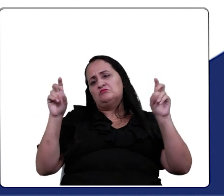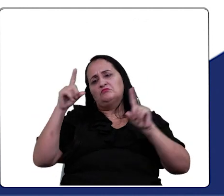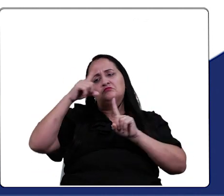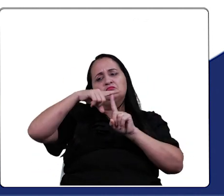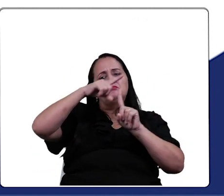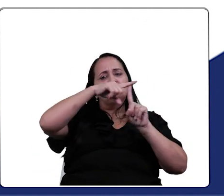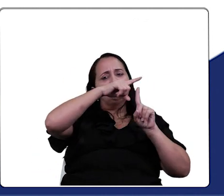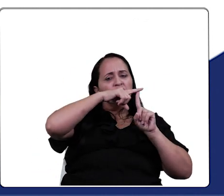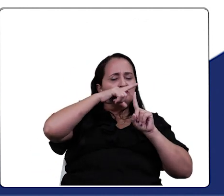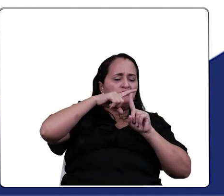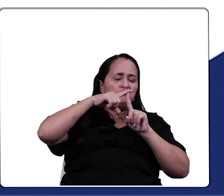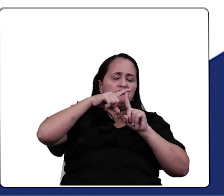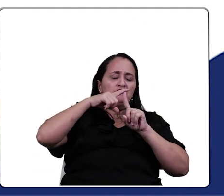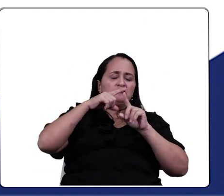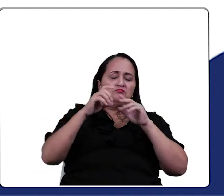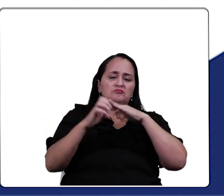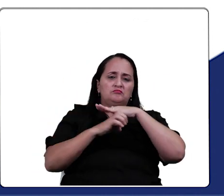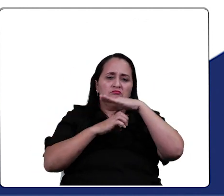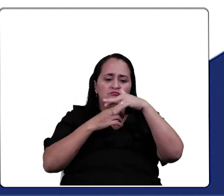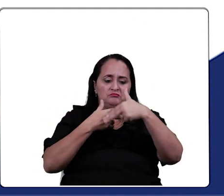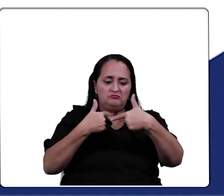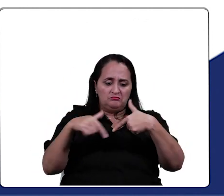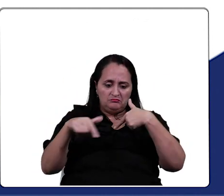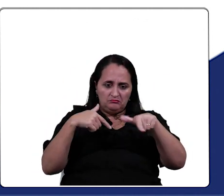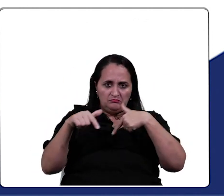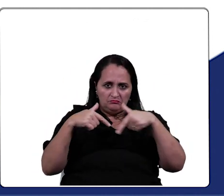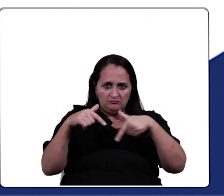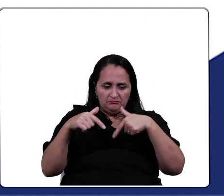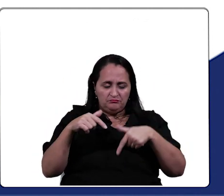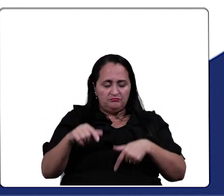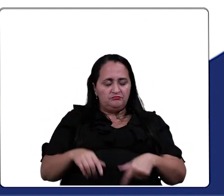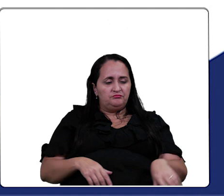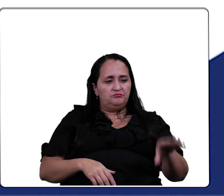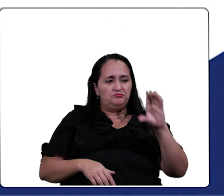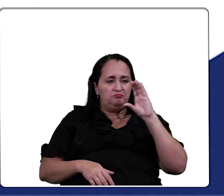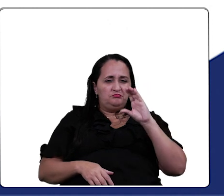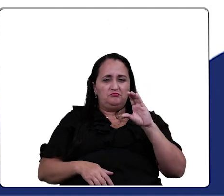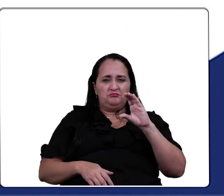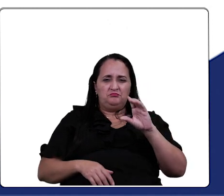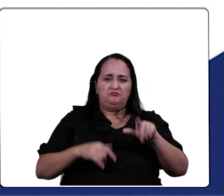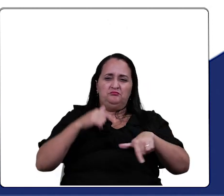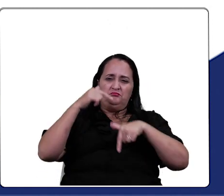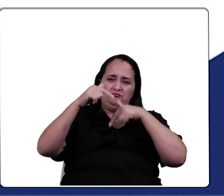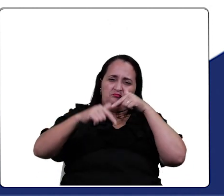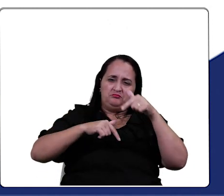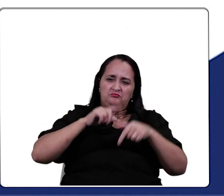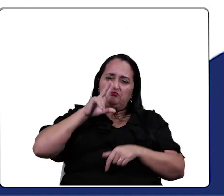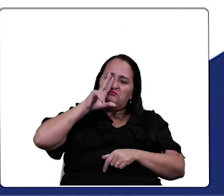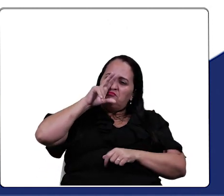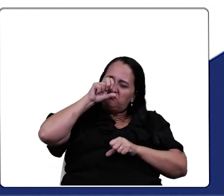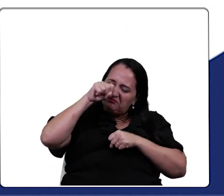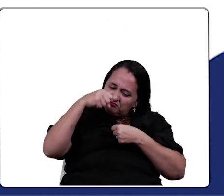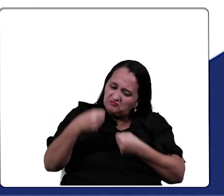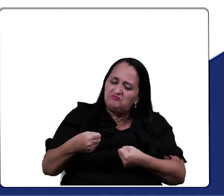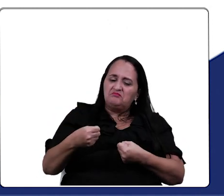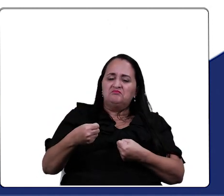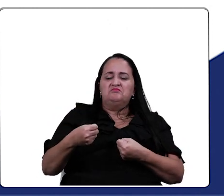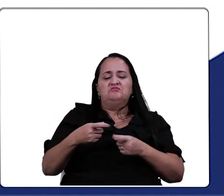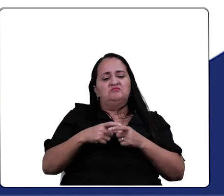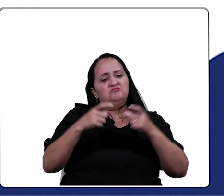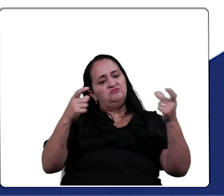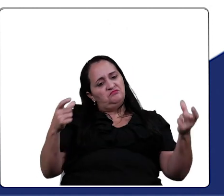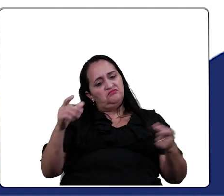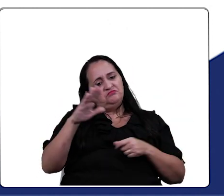a que são submetidas. Letra C, trabalho forçado, que na maioria são